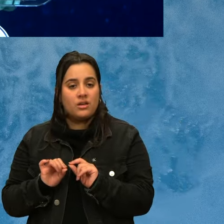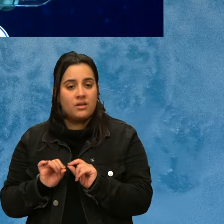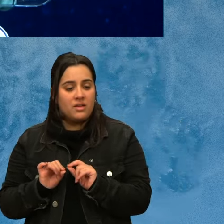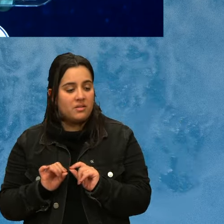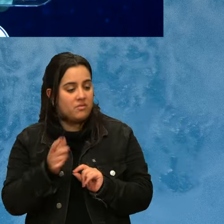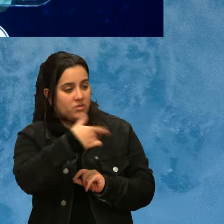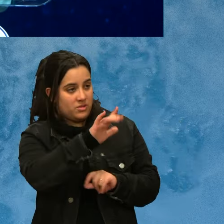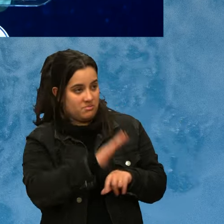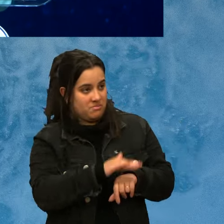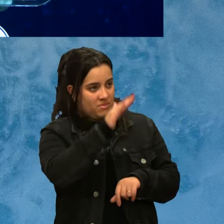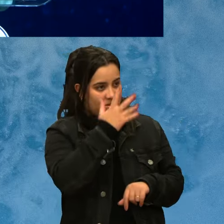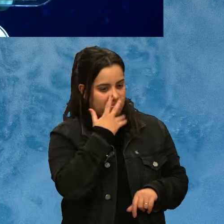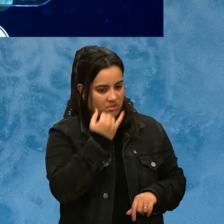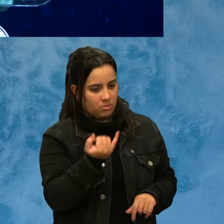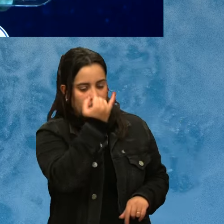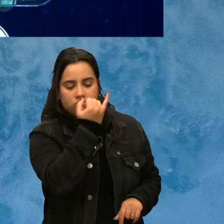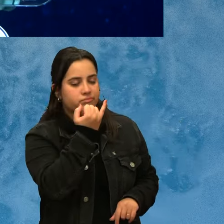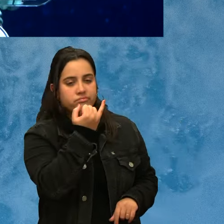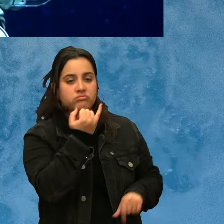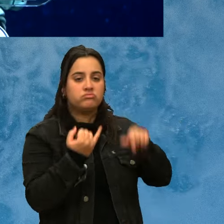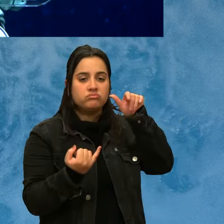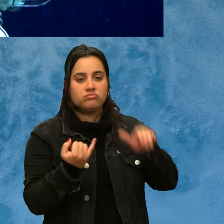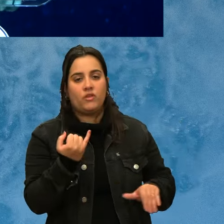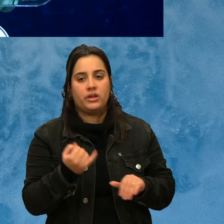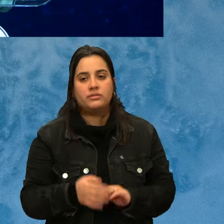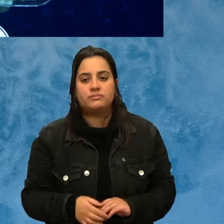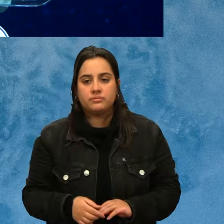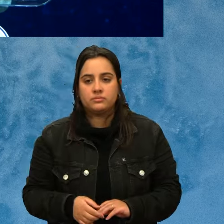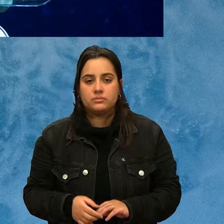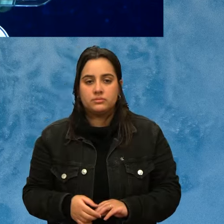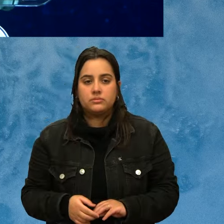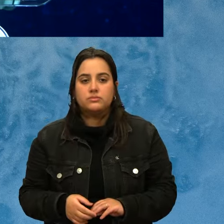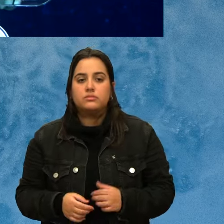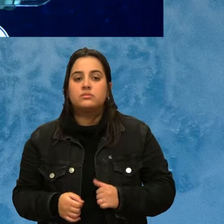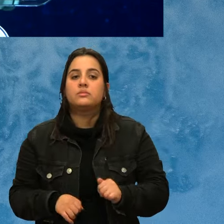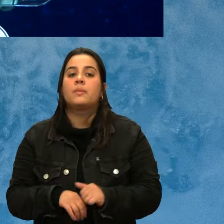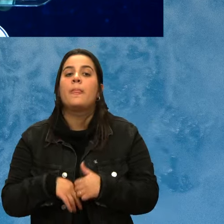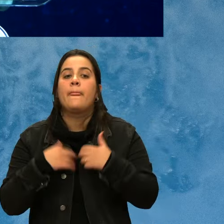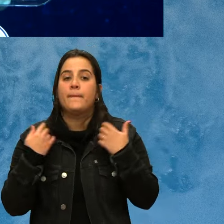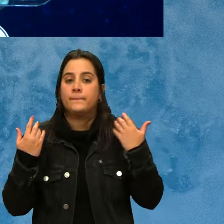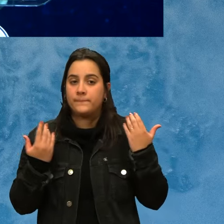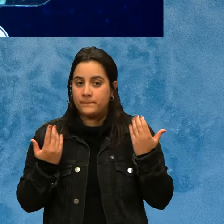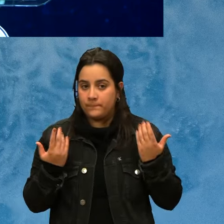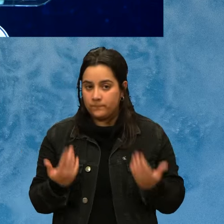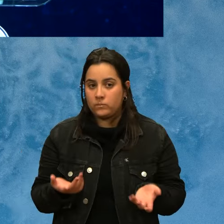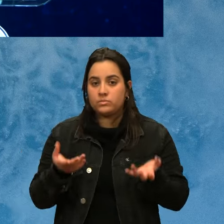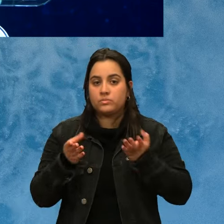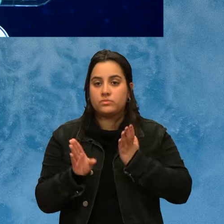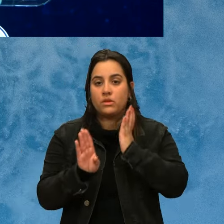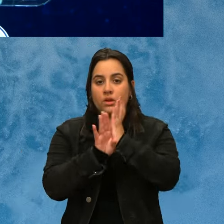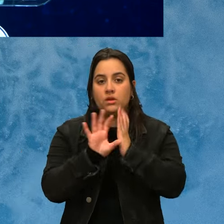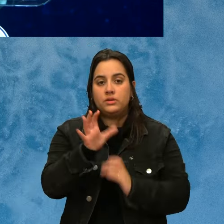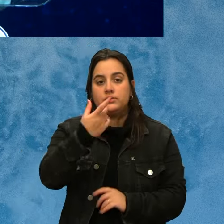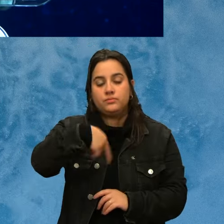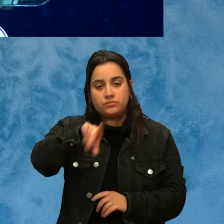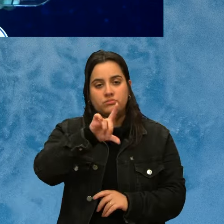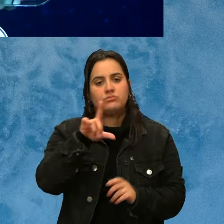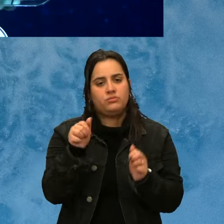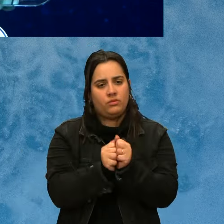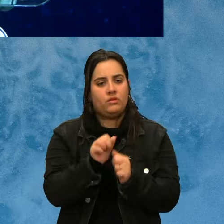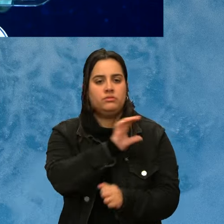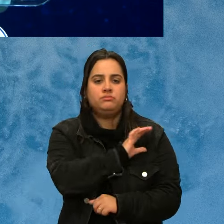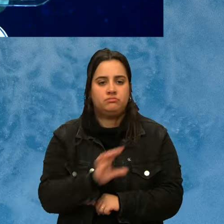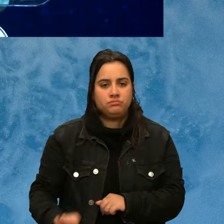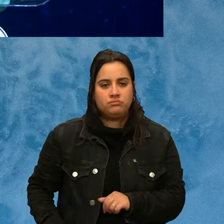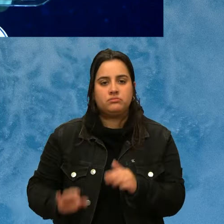são, para que ninguém se vanglorie diante dele. É, porém, por iniciativa dele que vocês estão em Cristo Jesus, o qual